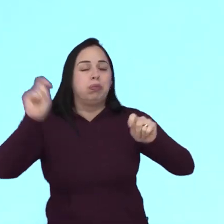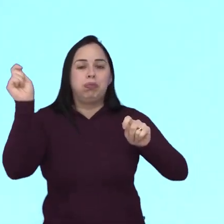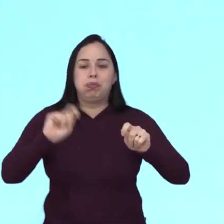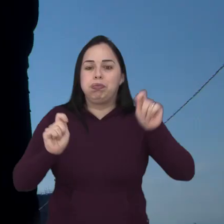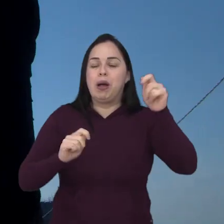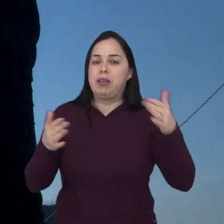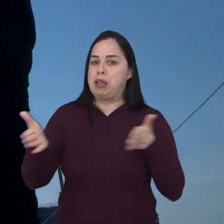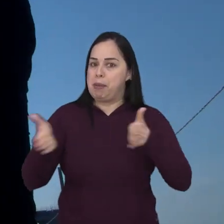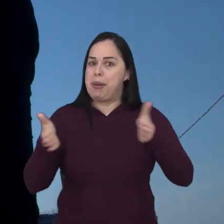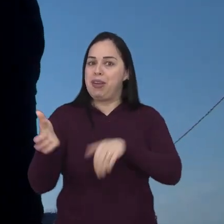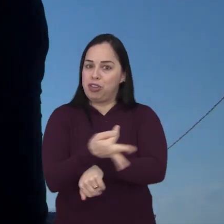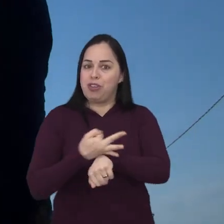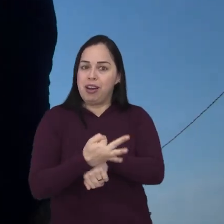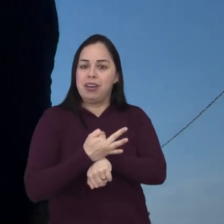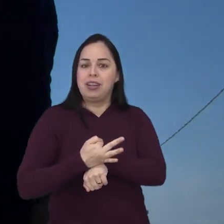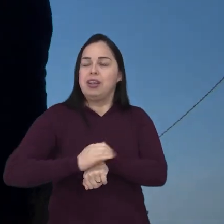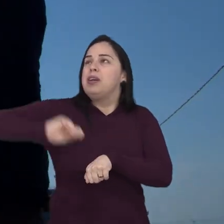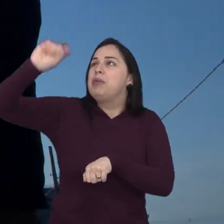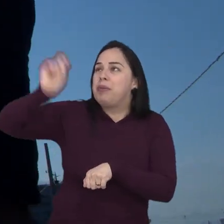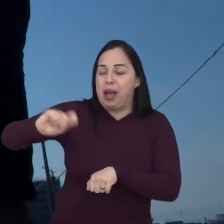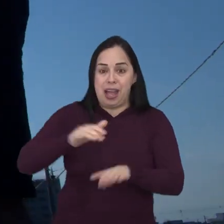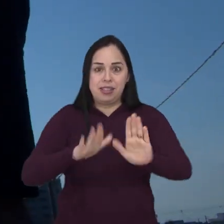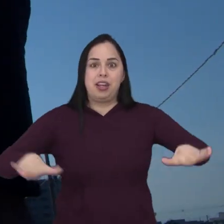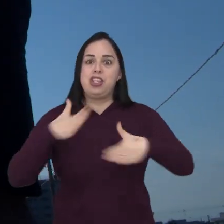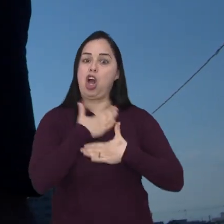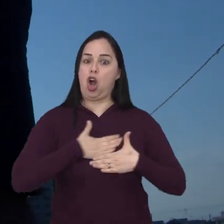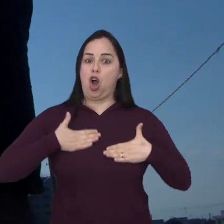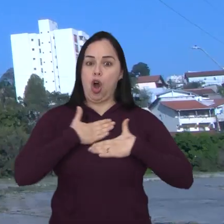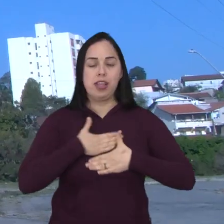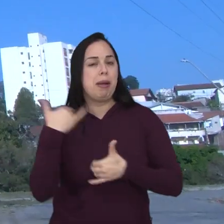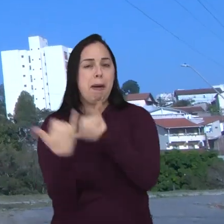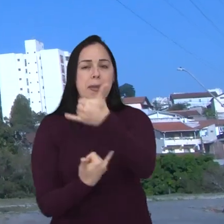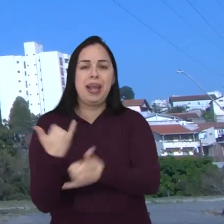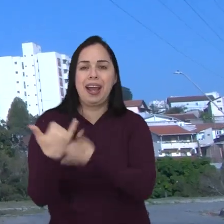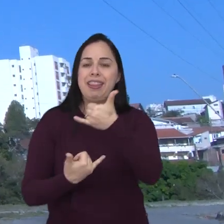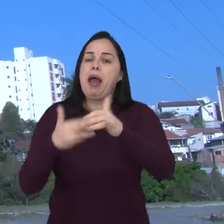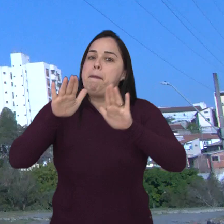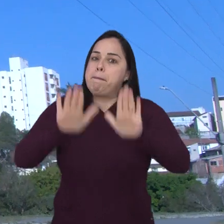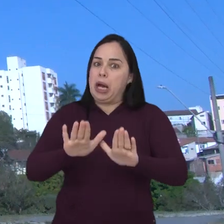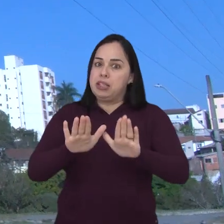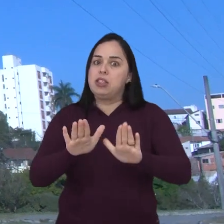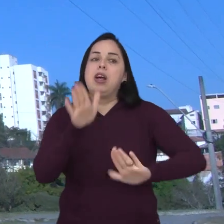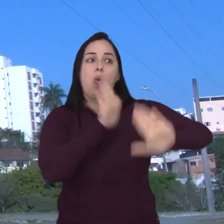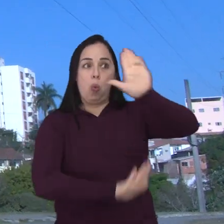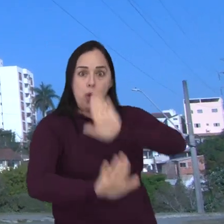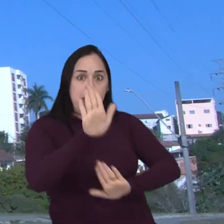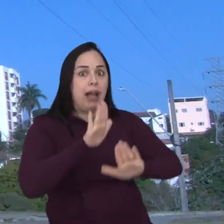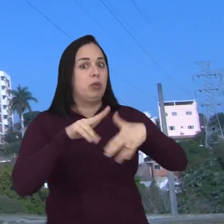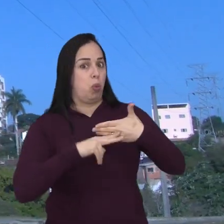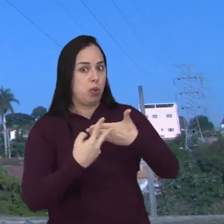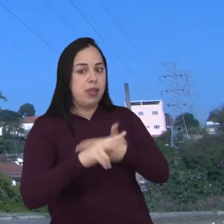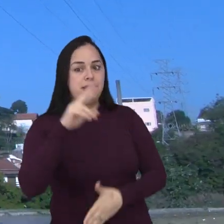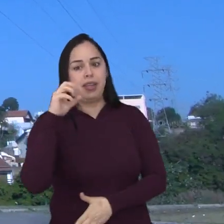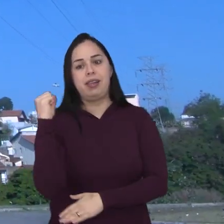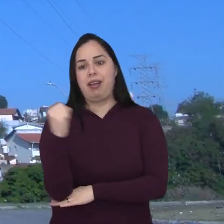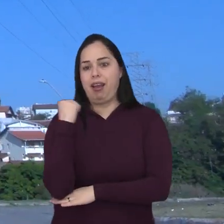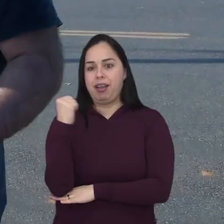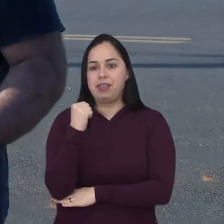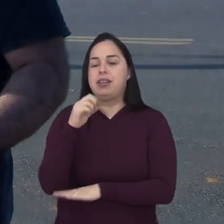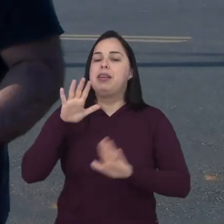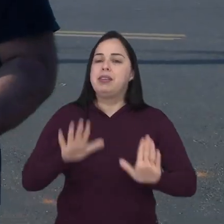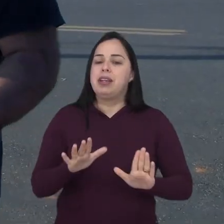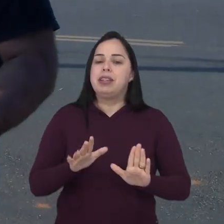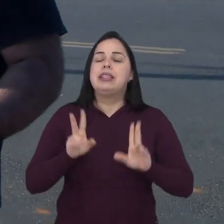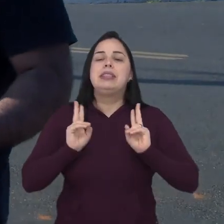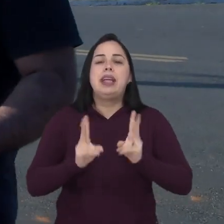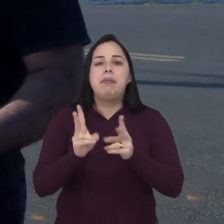estão lá. Neste período de férias, as pipas divertem a criançada, uma brincadeira inocente, mas que pode ter consequências graves. Uma